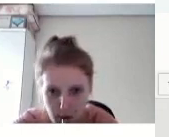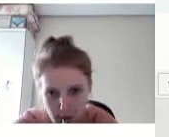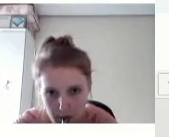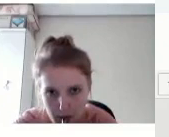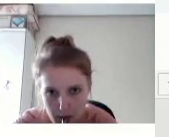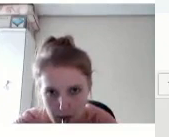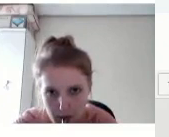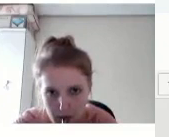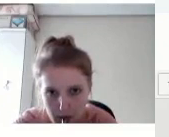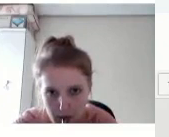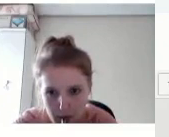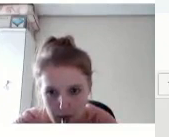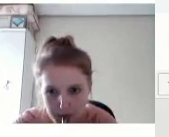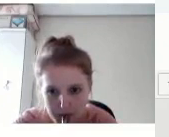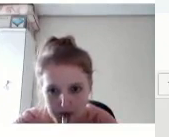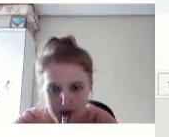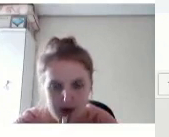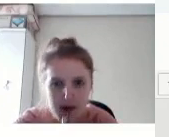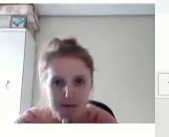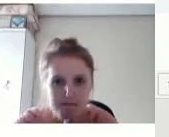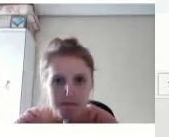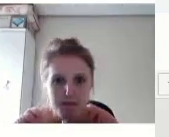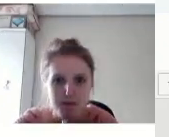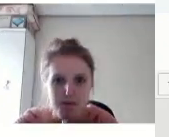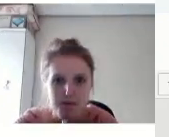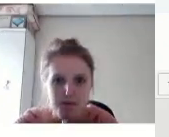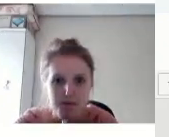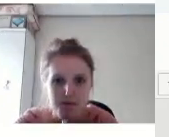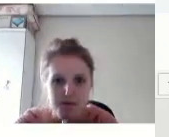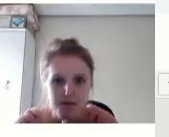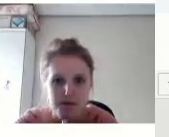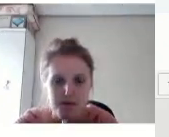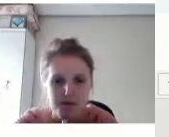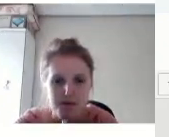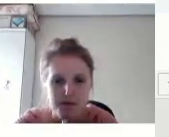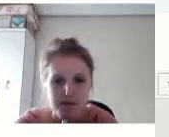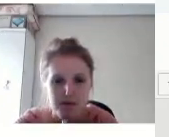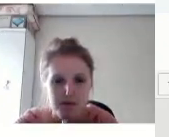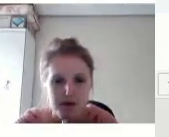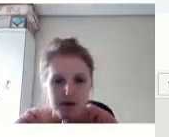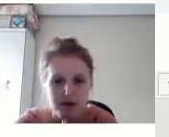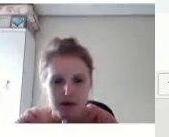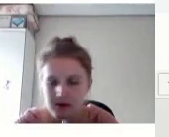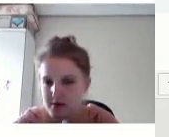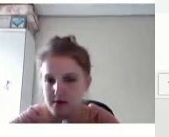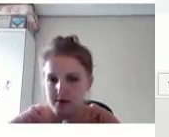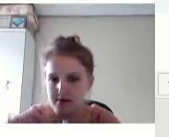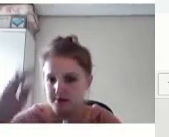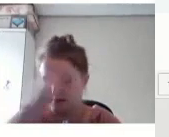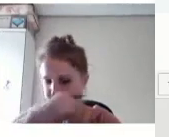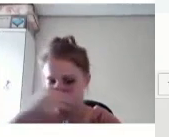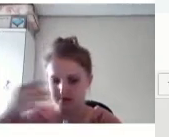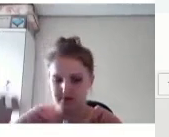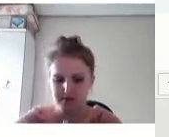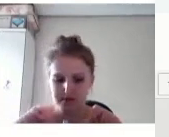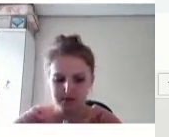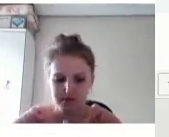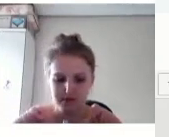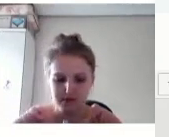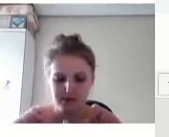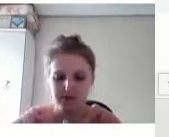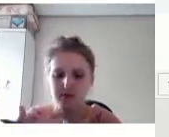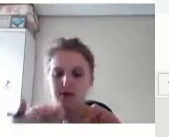Poisson de duas funcionais, né? Parêntese de Poisson das funcionais F e G